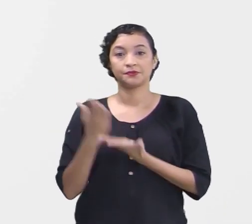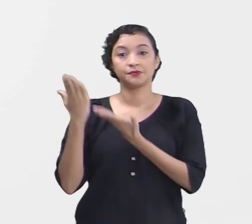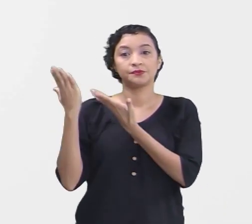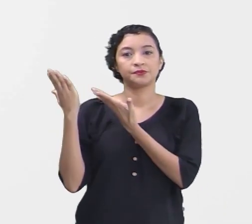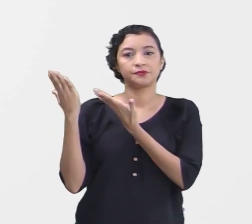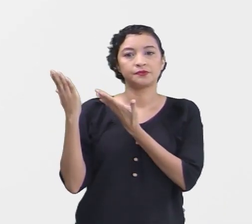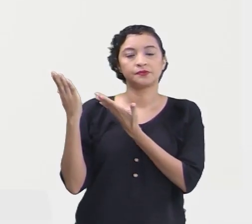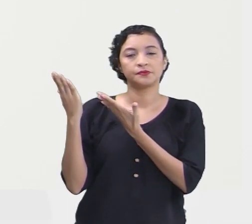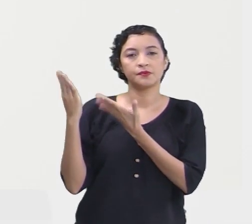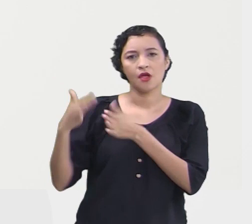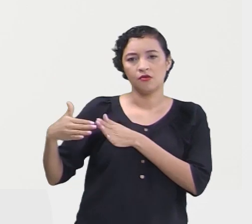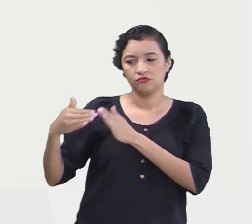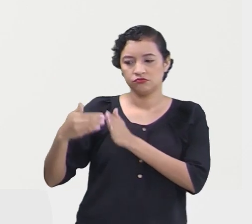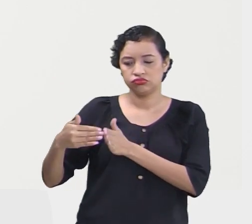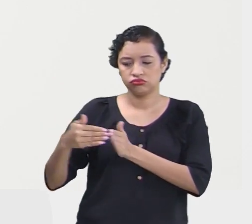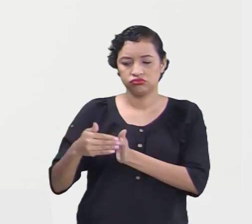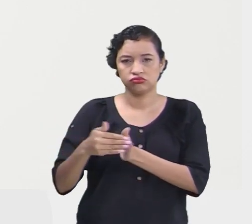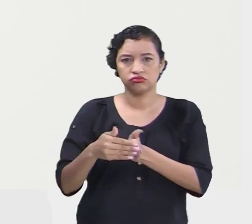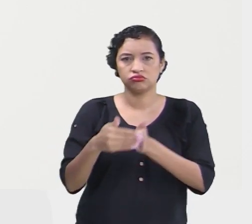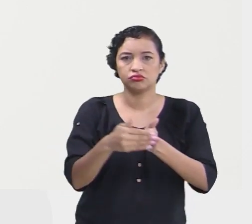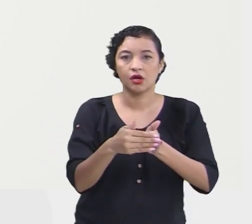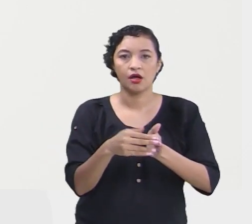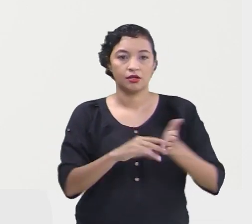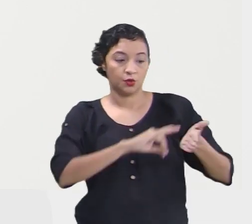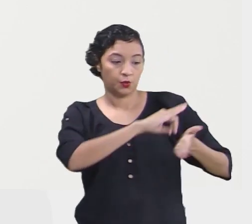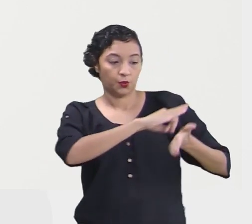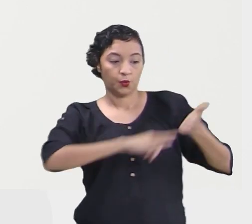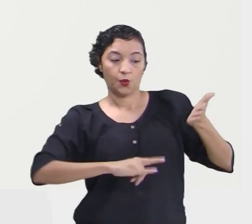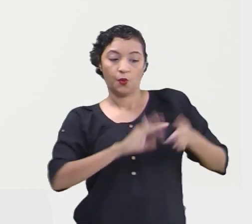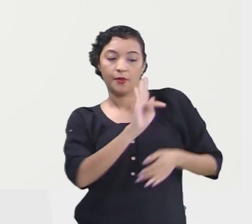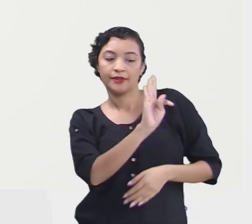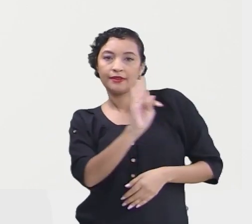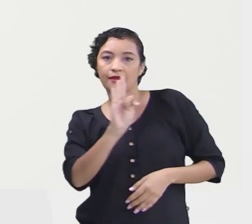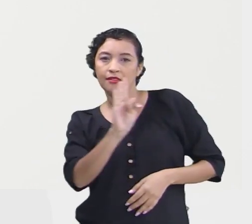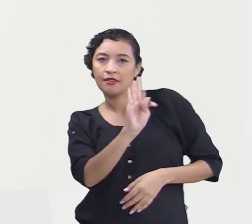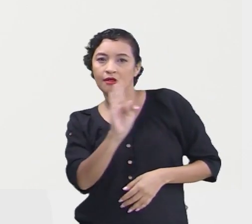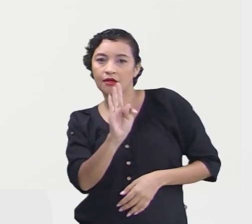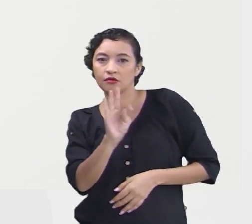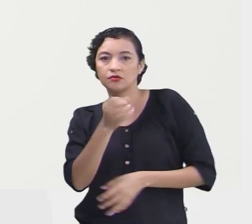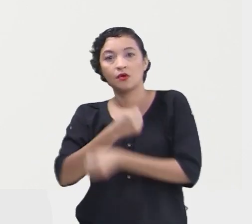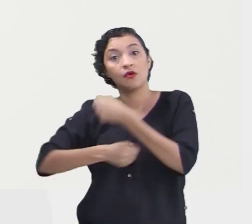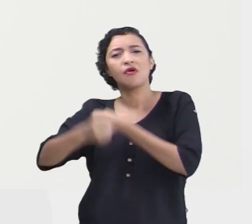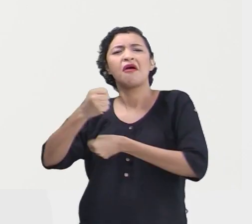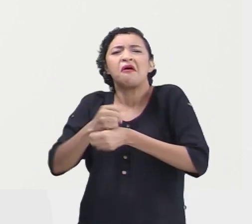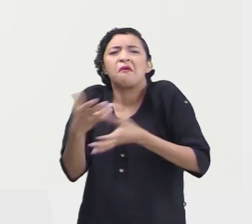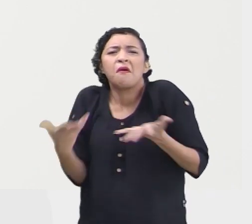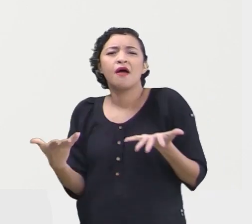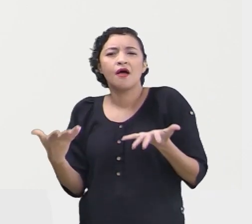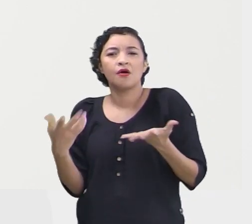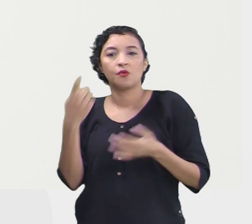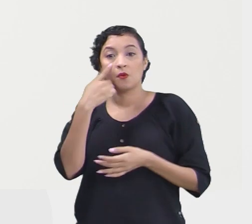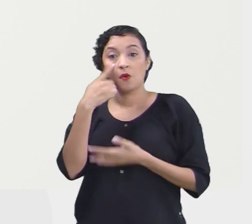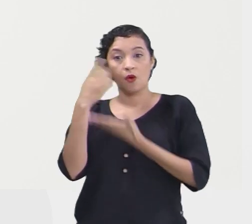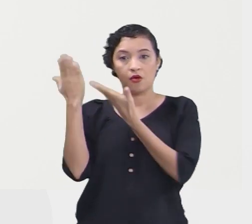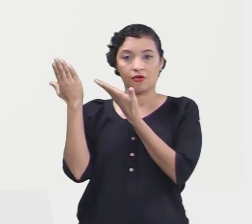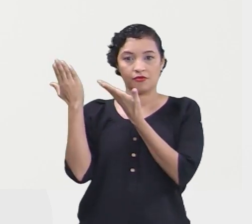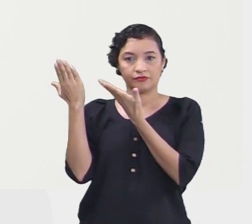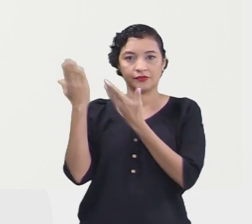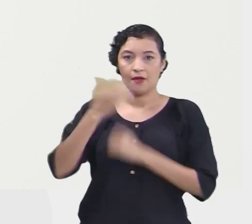Expedições. Com o Tratado de Tordesilhas, quando é que foi o tratado? Olha aqui a data de novo, rapaz, que é para te não esquecer,